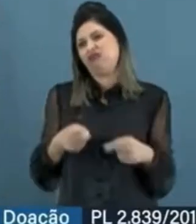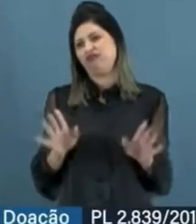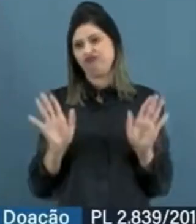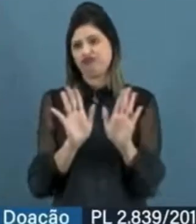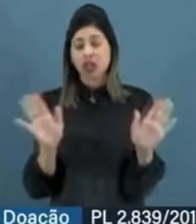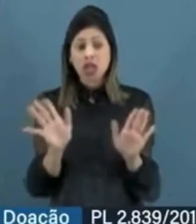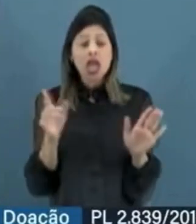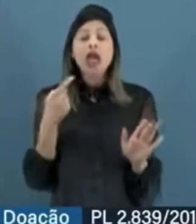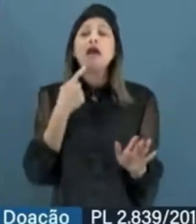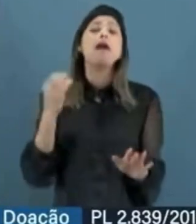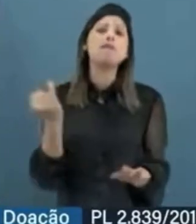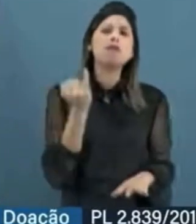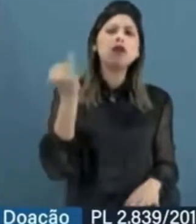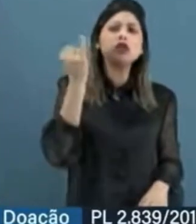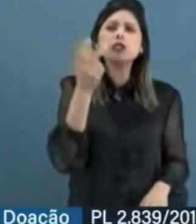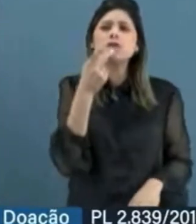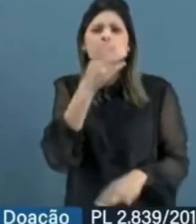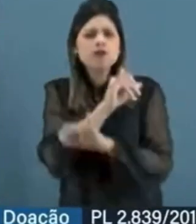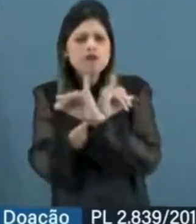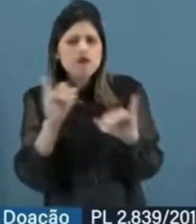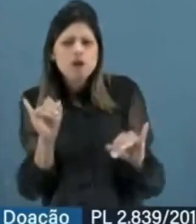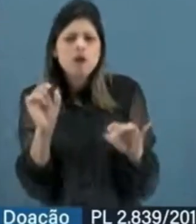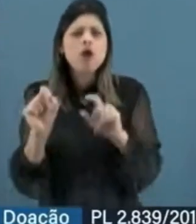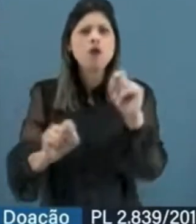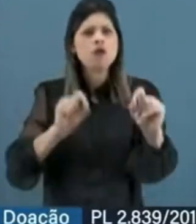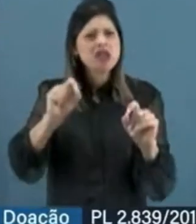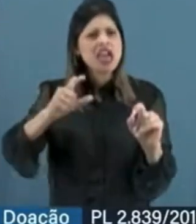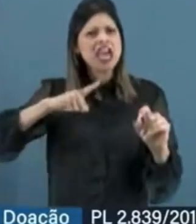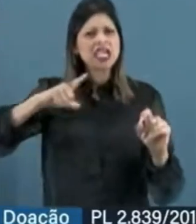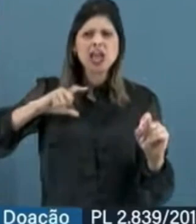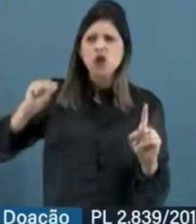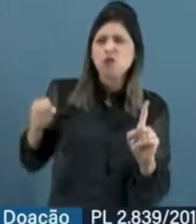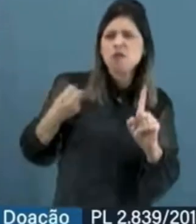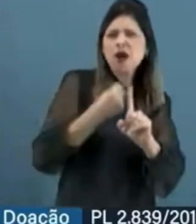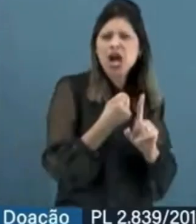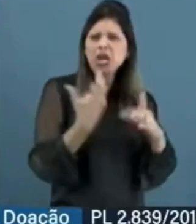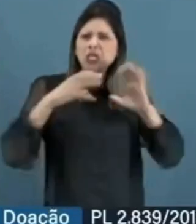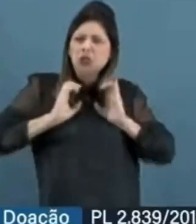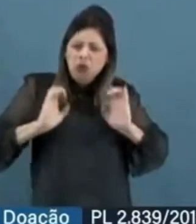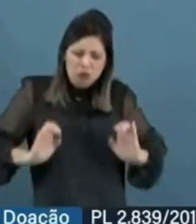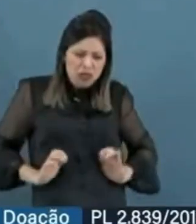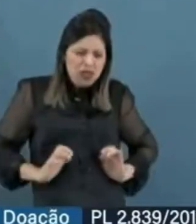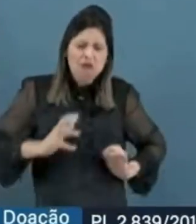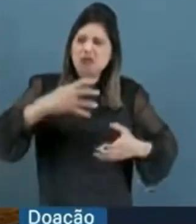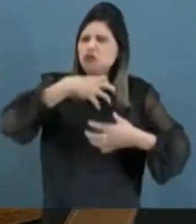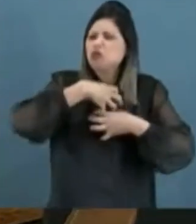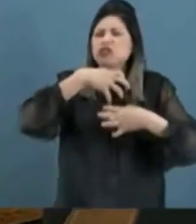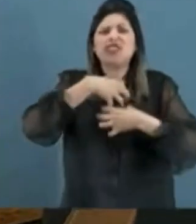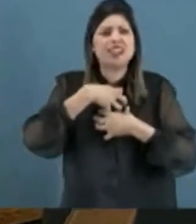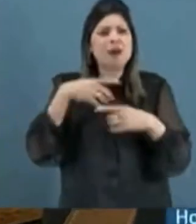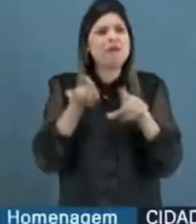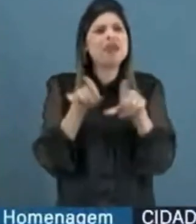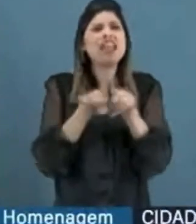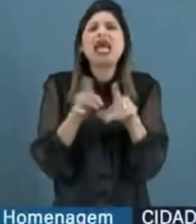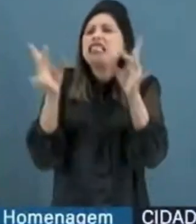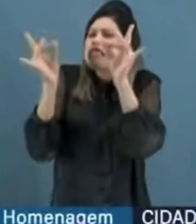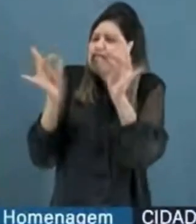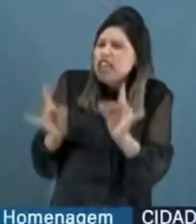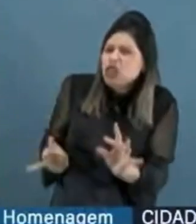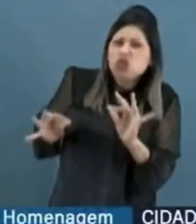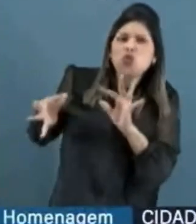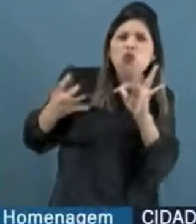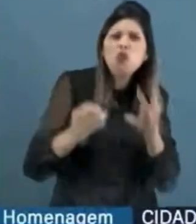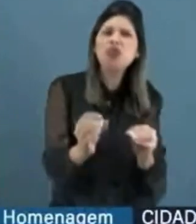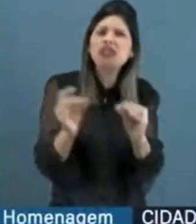que a milícia digital, a comunicação, ela impacta comportamentos e afetos. Ela define um afeto